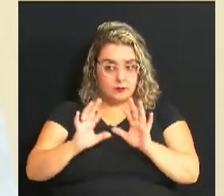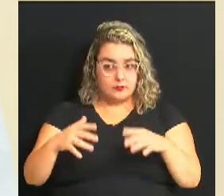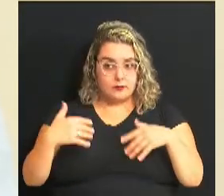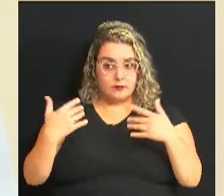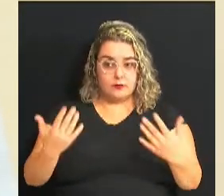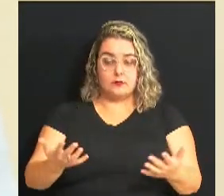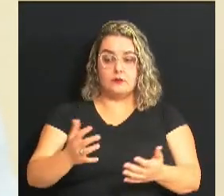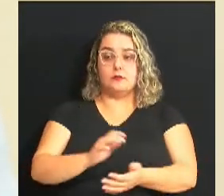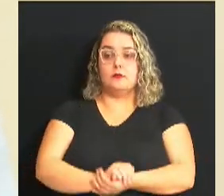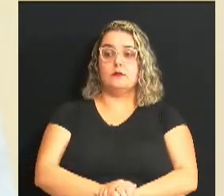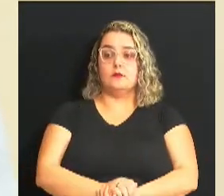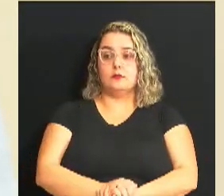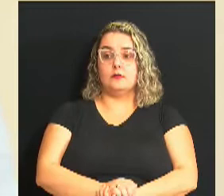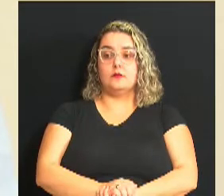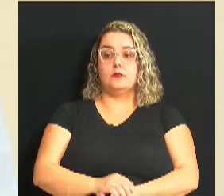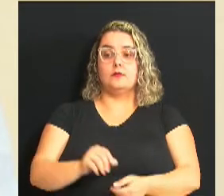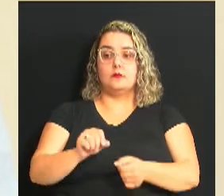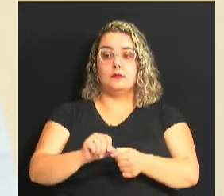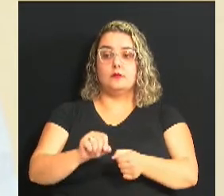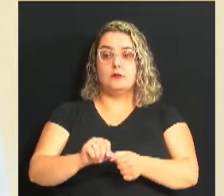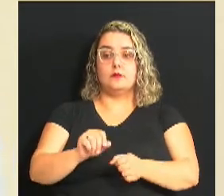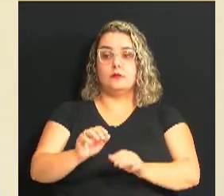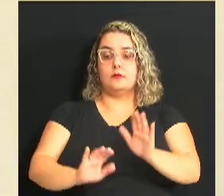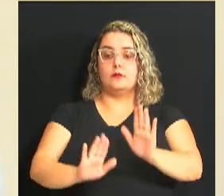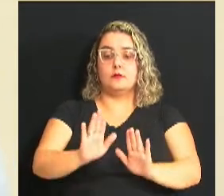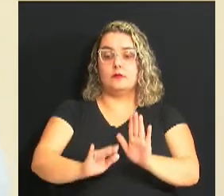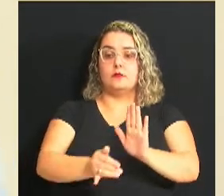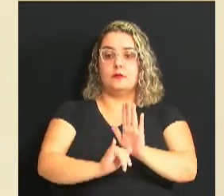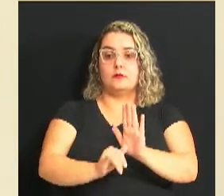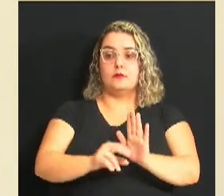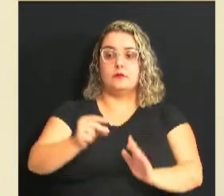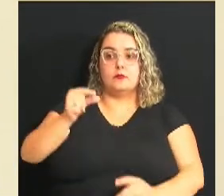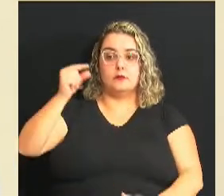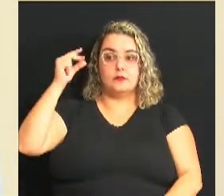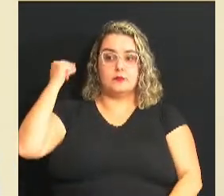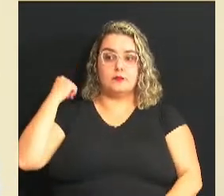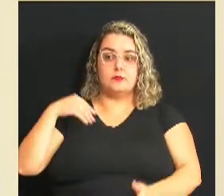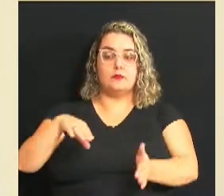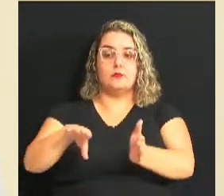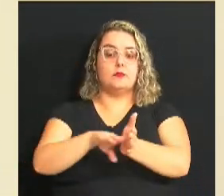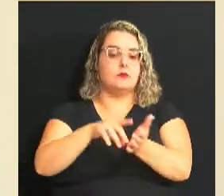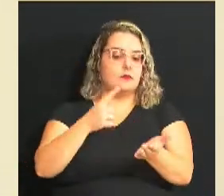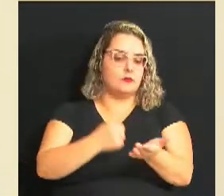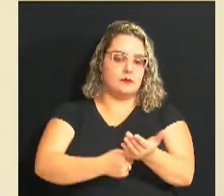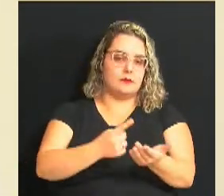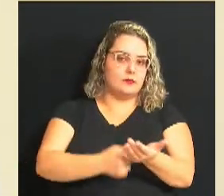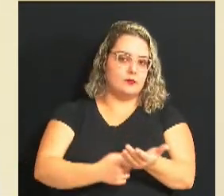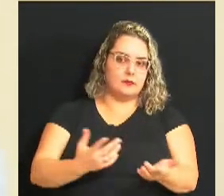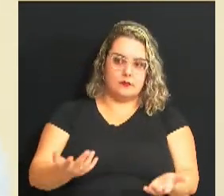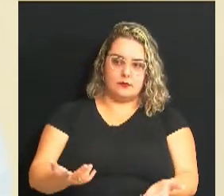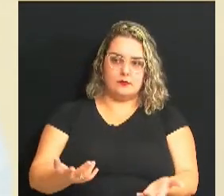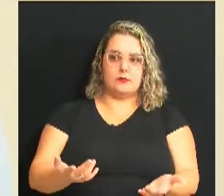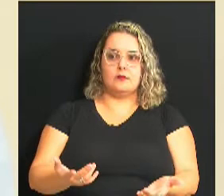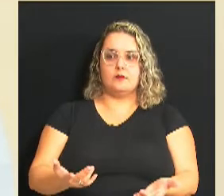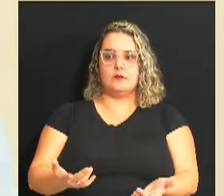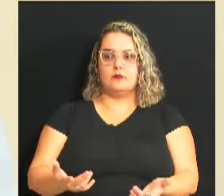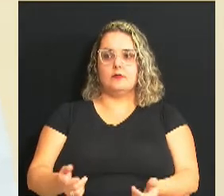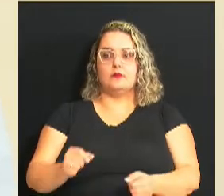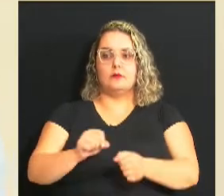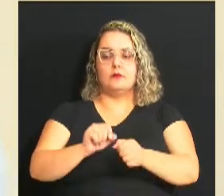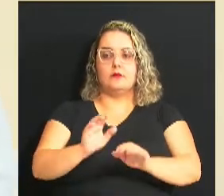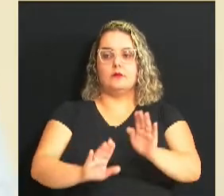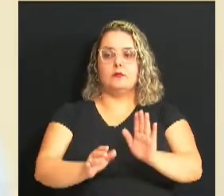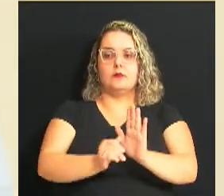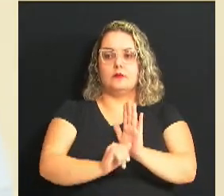gente faz o edital, porque antigamente chegava e ia agendando, e a gente estabeleceu o edital porque era uma forma de